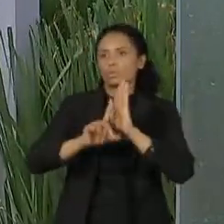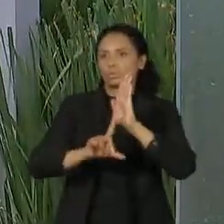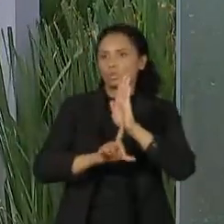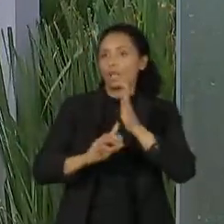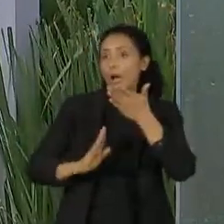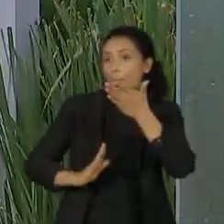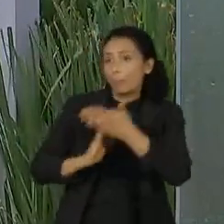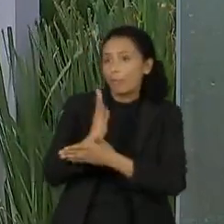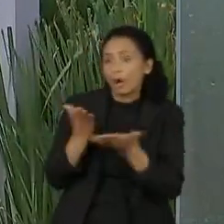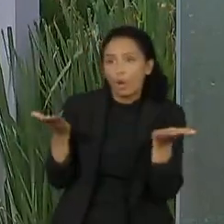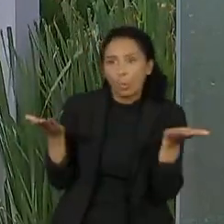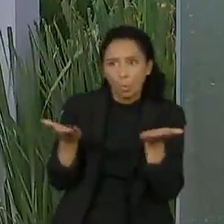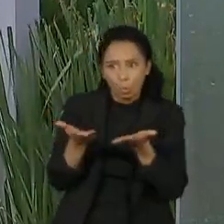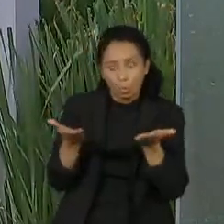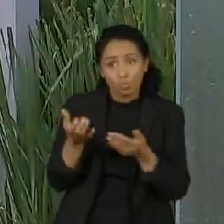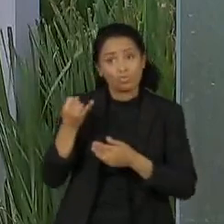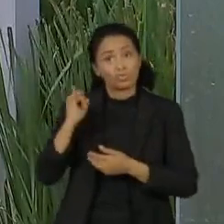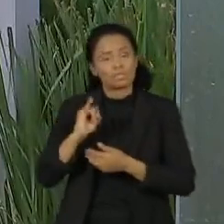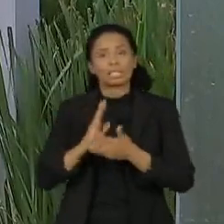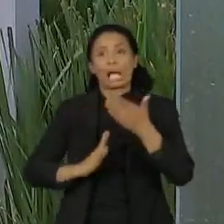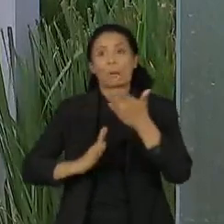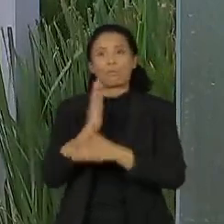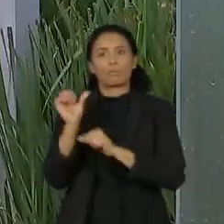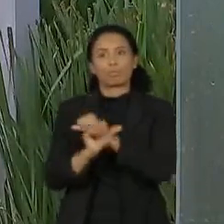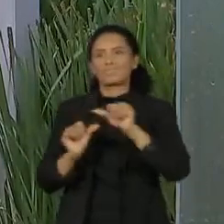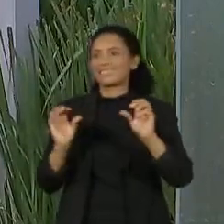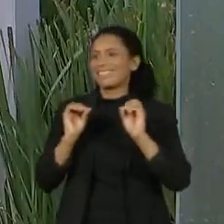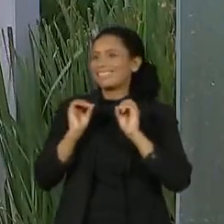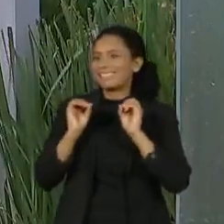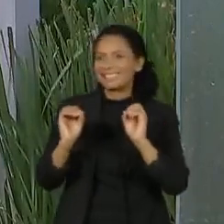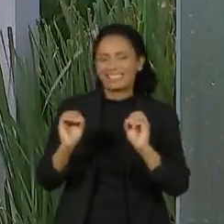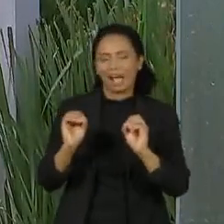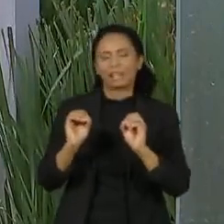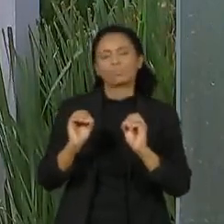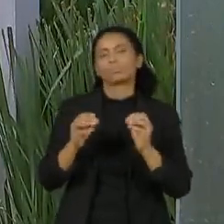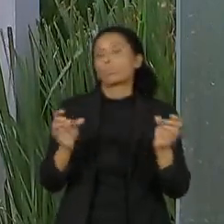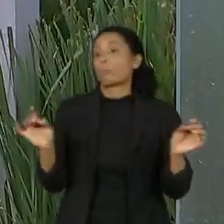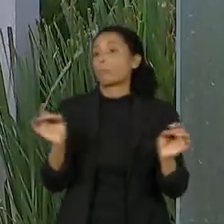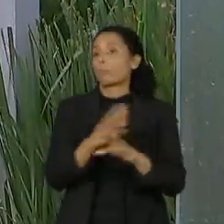se ele for aprovado sem mudanças, ele segue direto para a sanção do